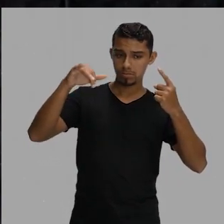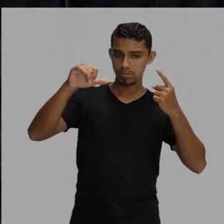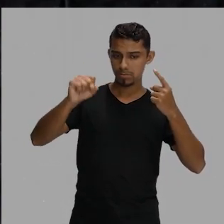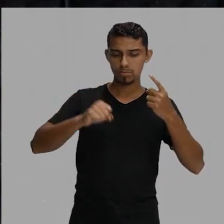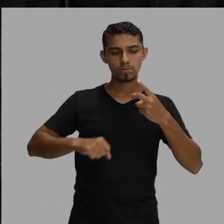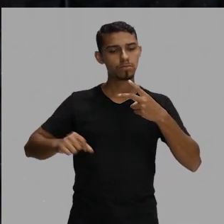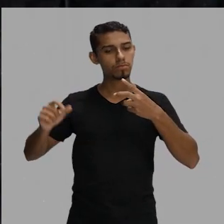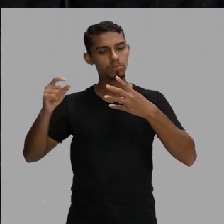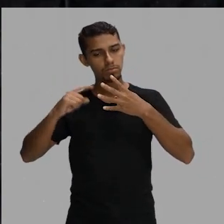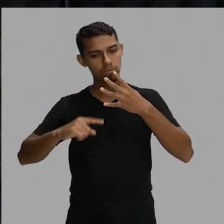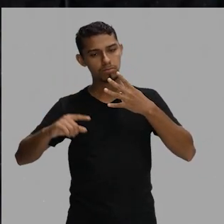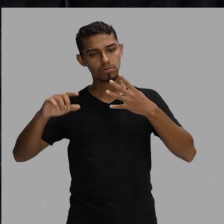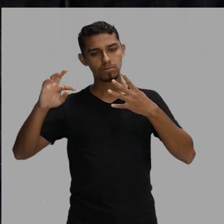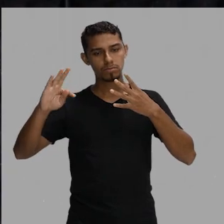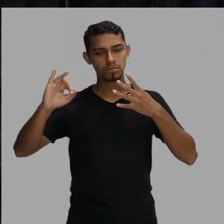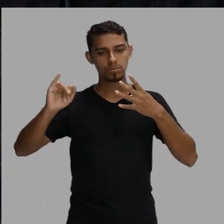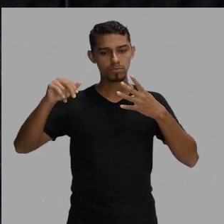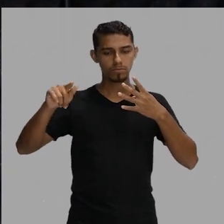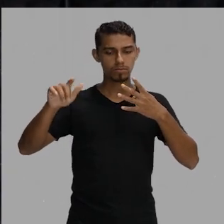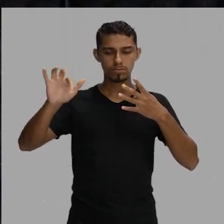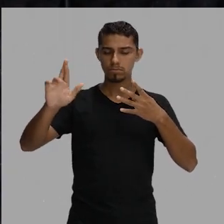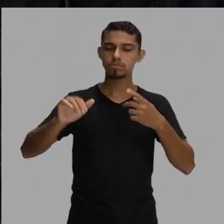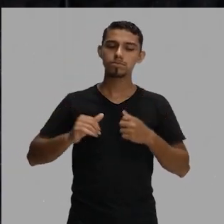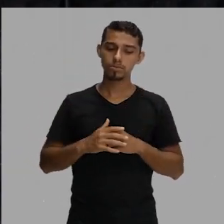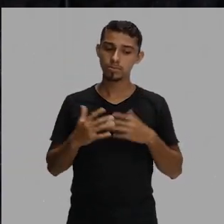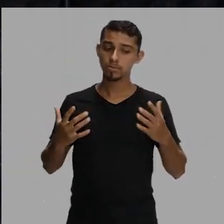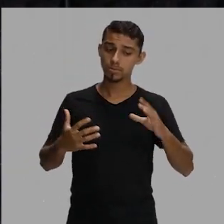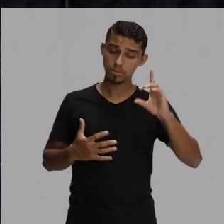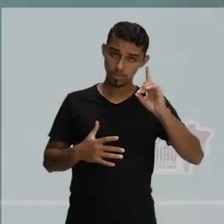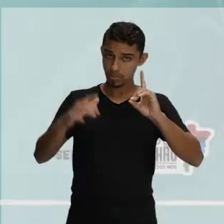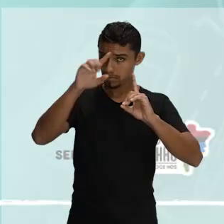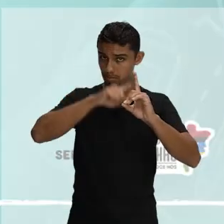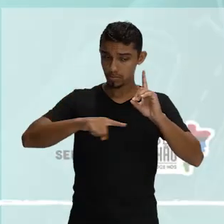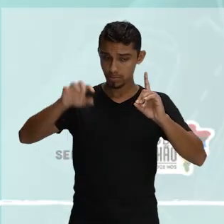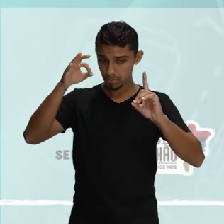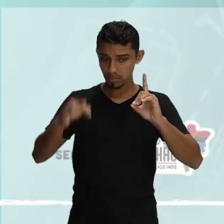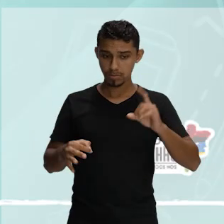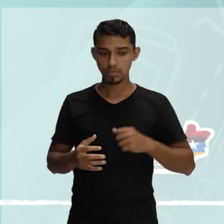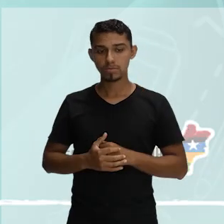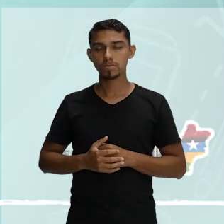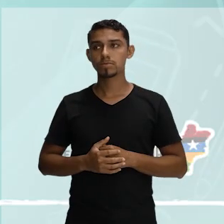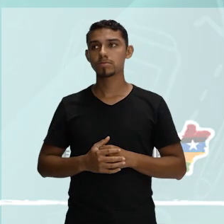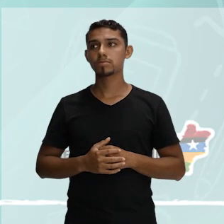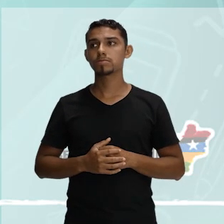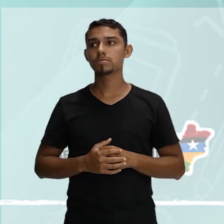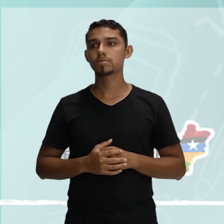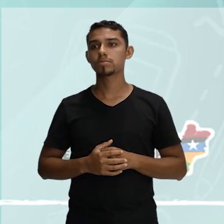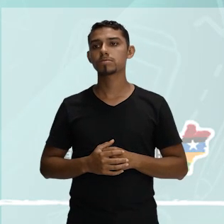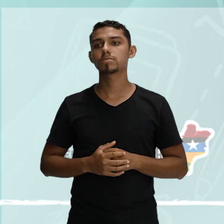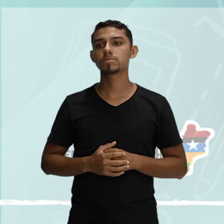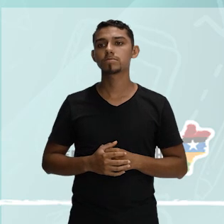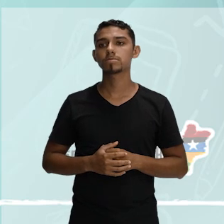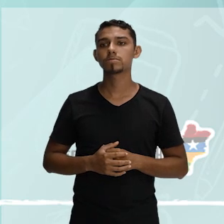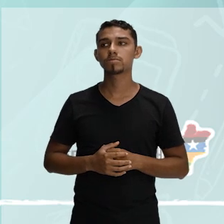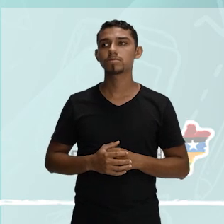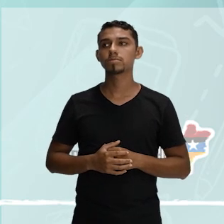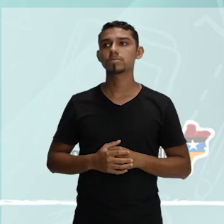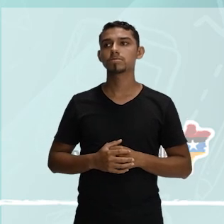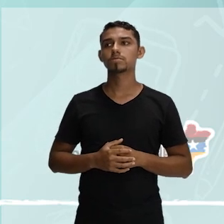São de espécies diferentes e de gêneros diferentes. Então, a letra D está correta. Ok, pessoal? Letra D está